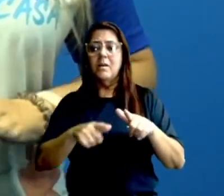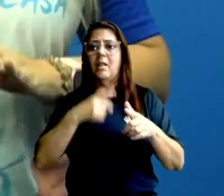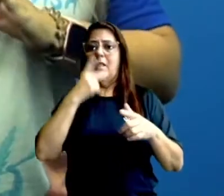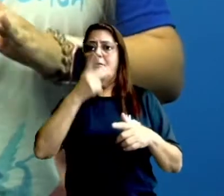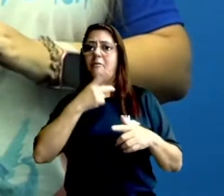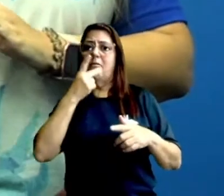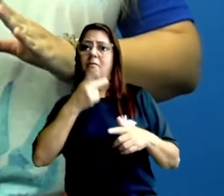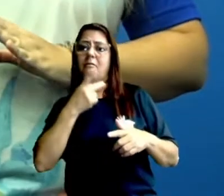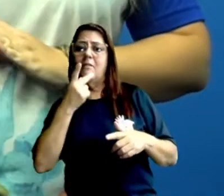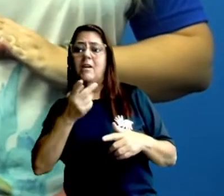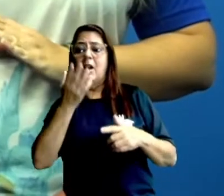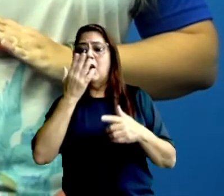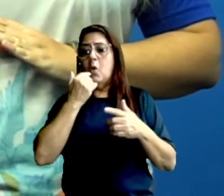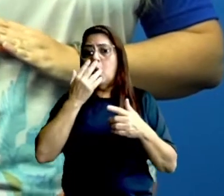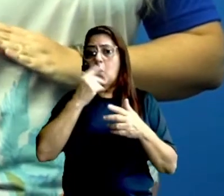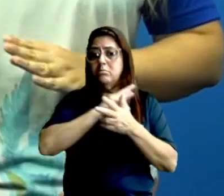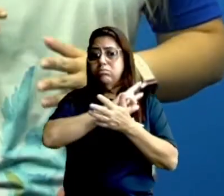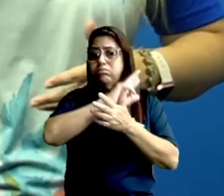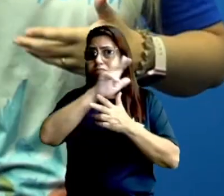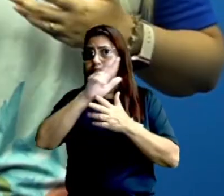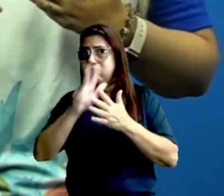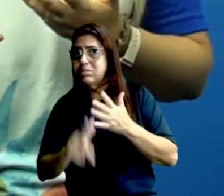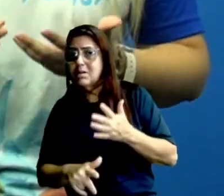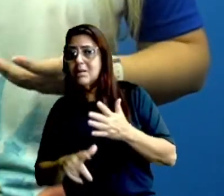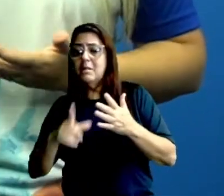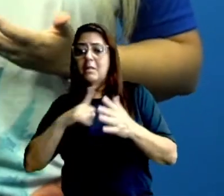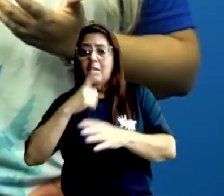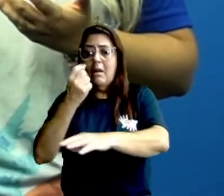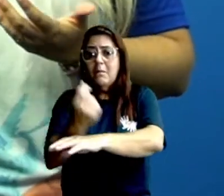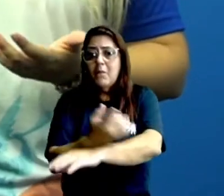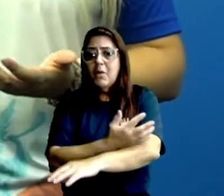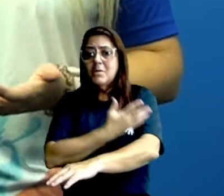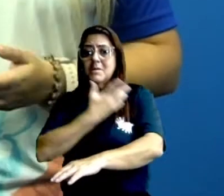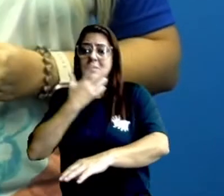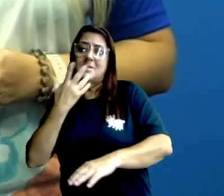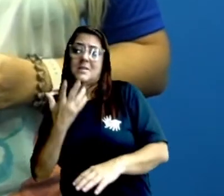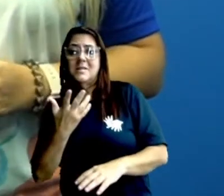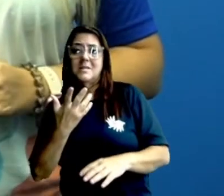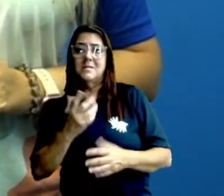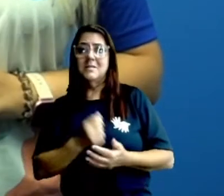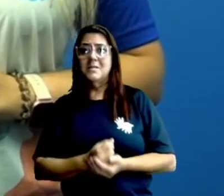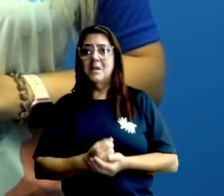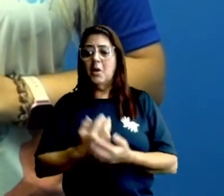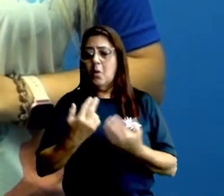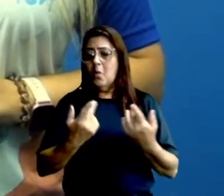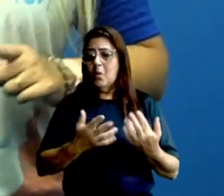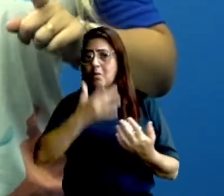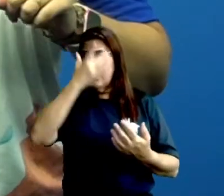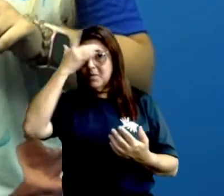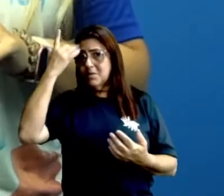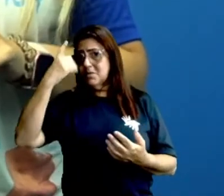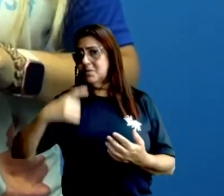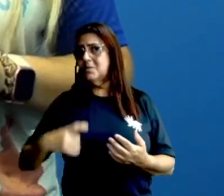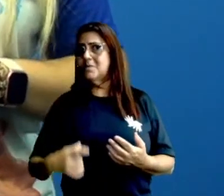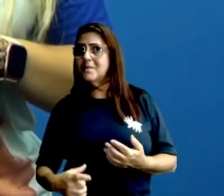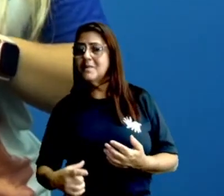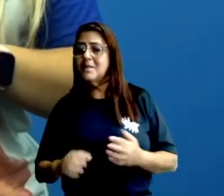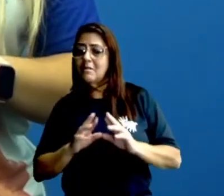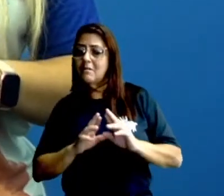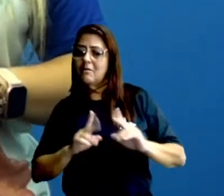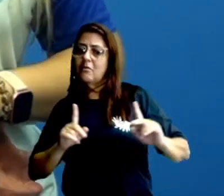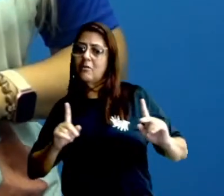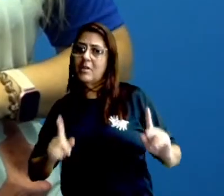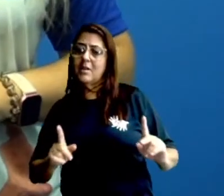falam, comem comidas diferentes, têm emoções que são relacionadas aos seres humanos. E isso